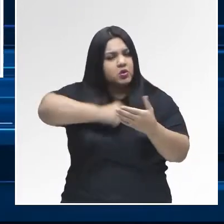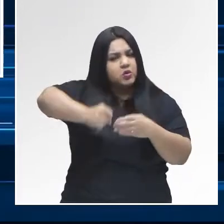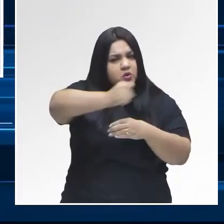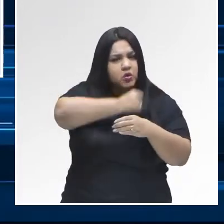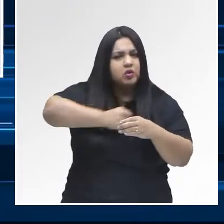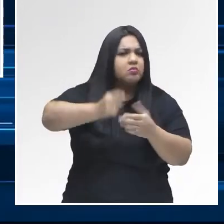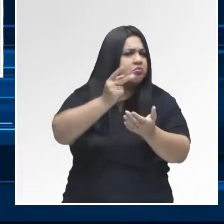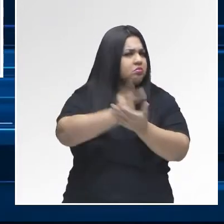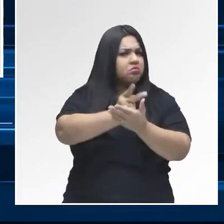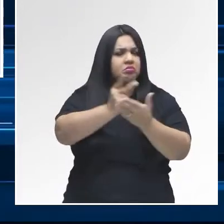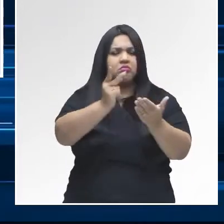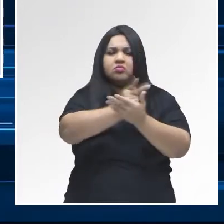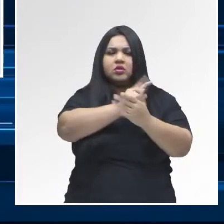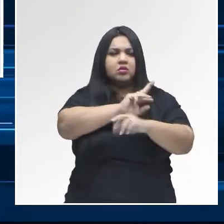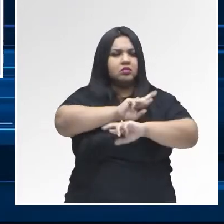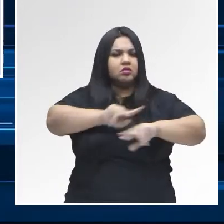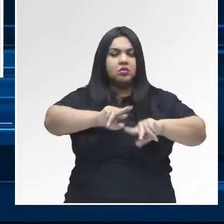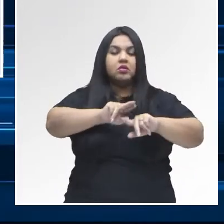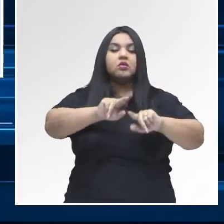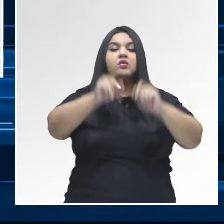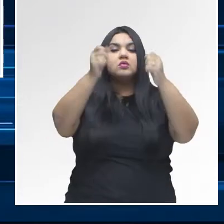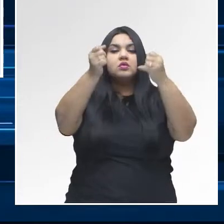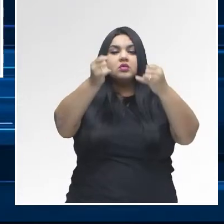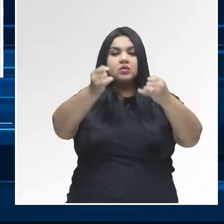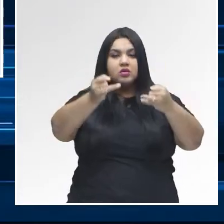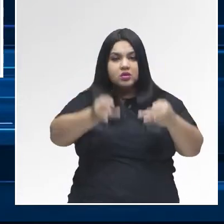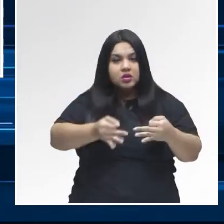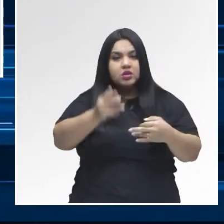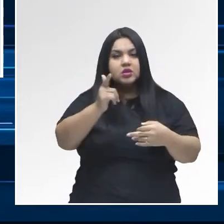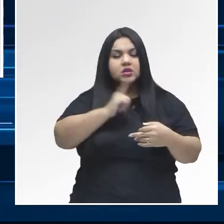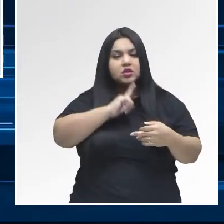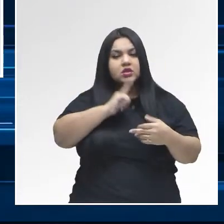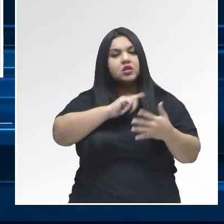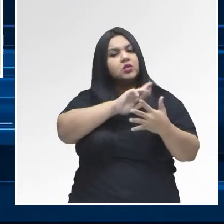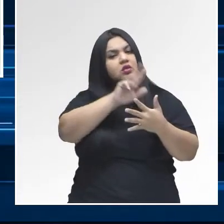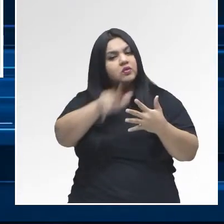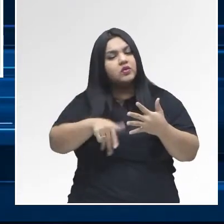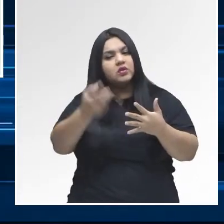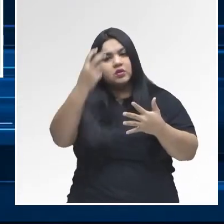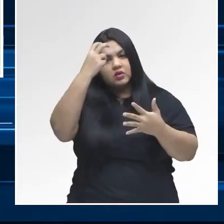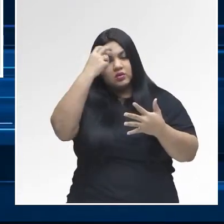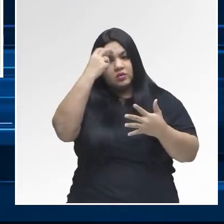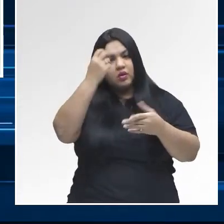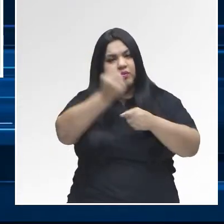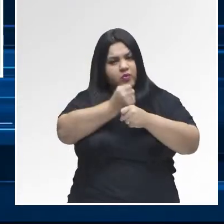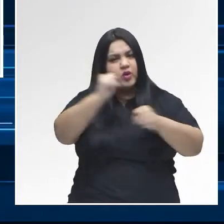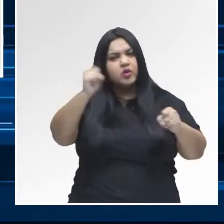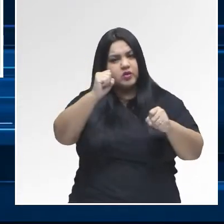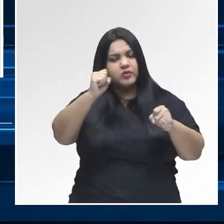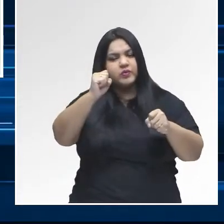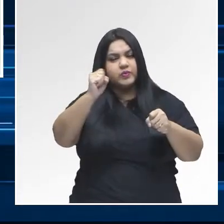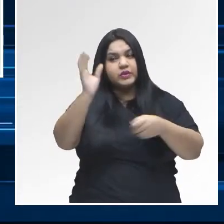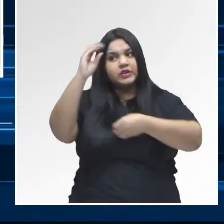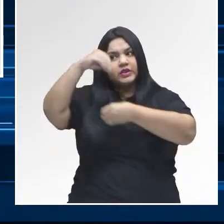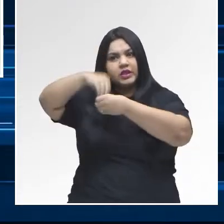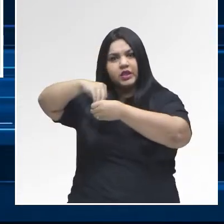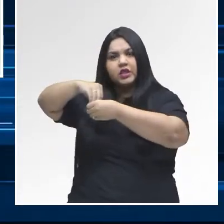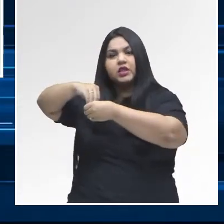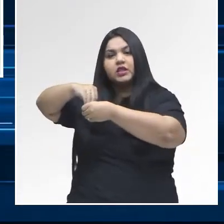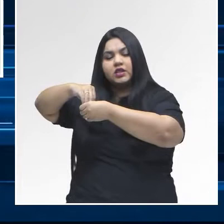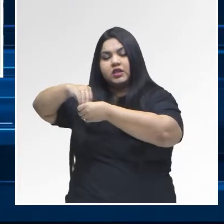mesmas coisas, tá bom? Então nós estamos falando que existe uma diversidade cultural muito grande dentro do continente africano e que